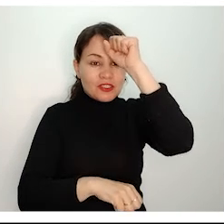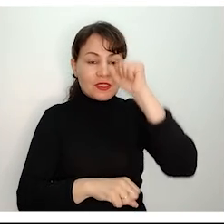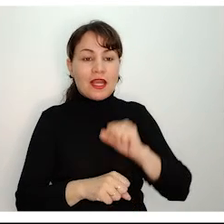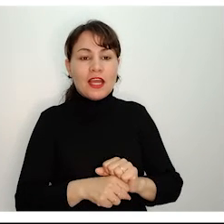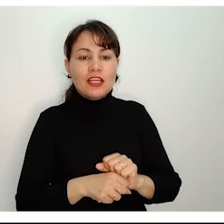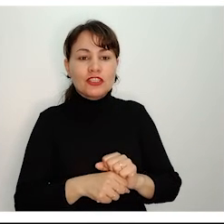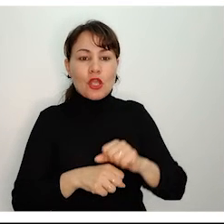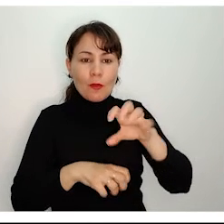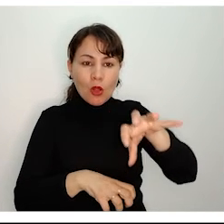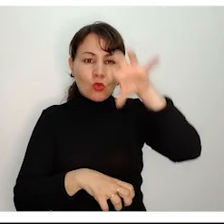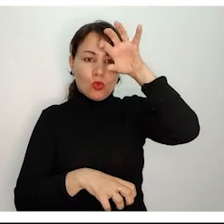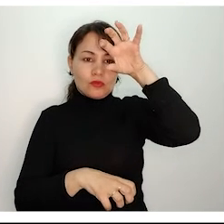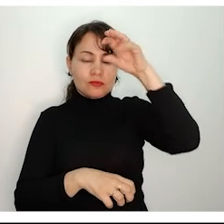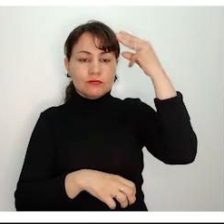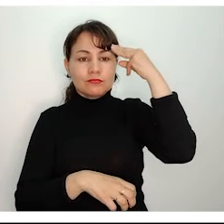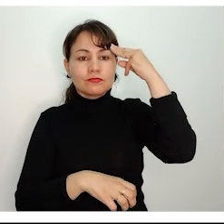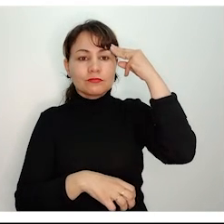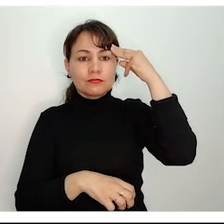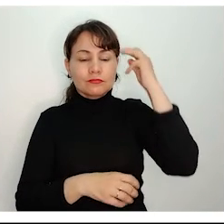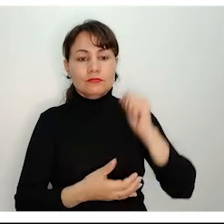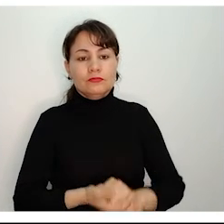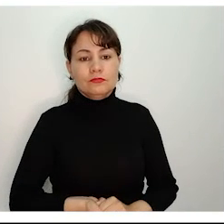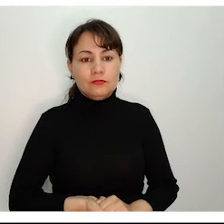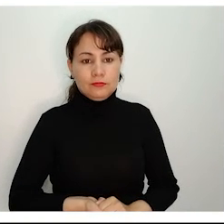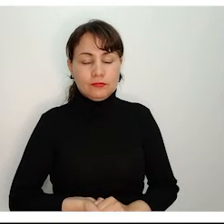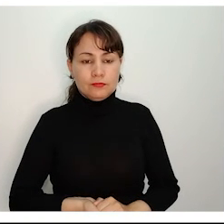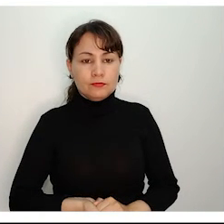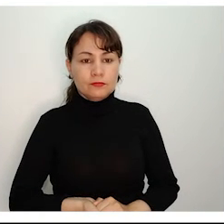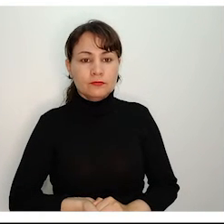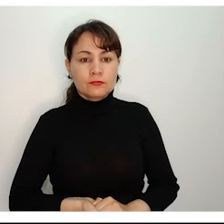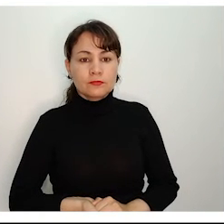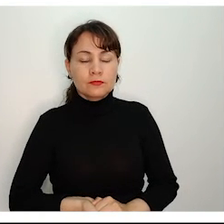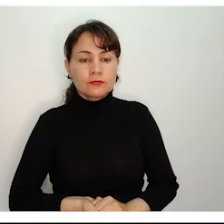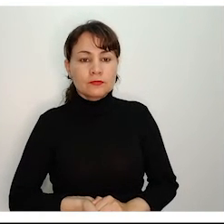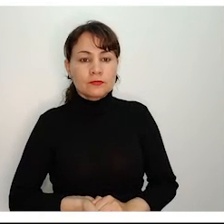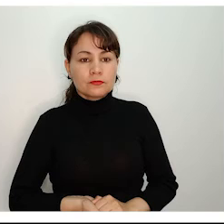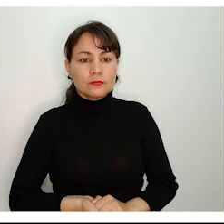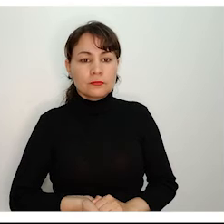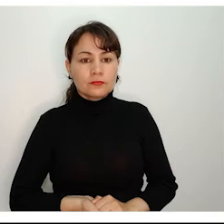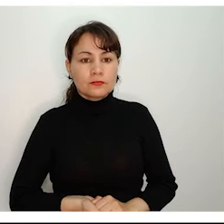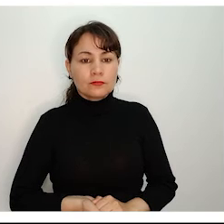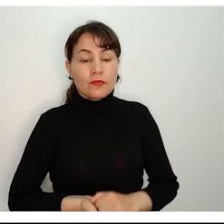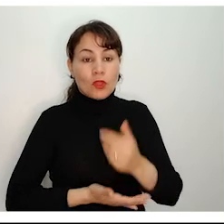especialmente para o aprendizado e para a consolidação das memórias.